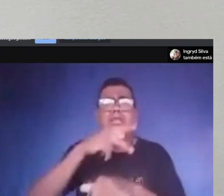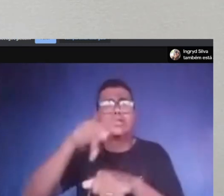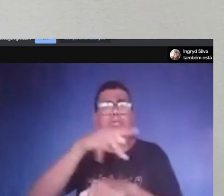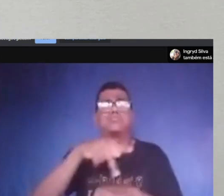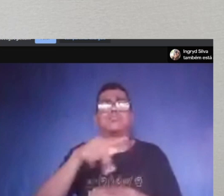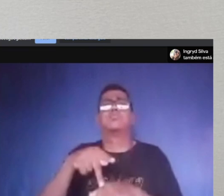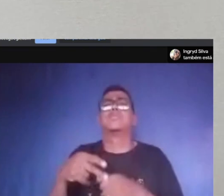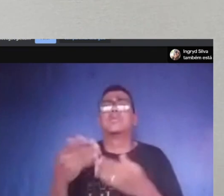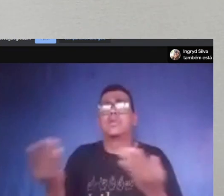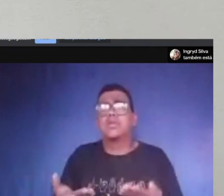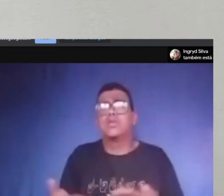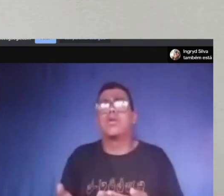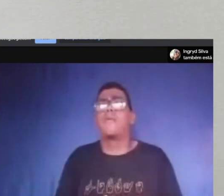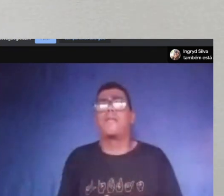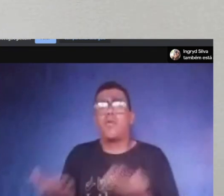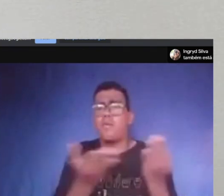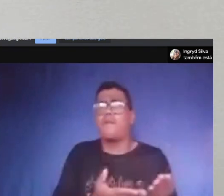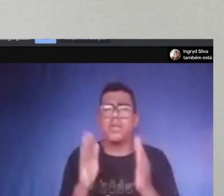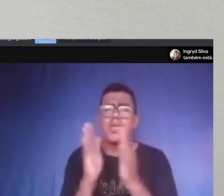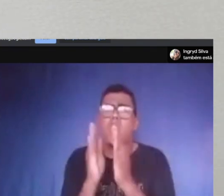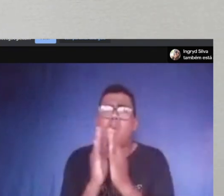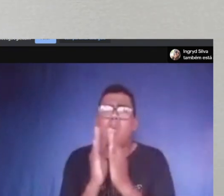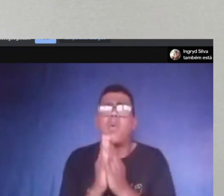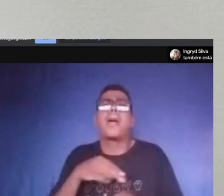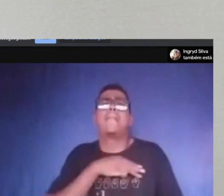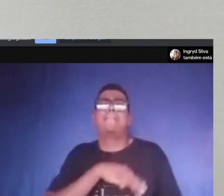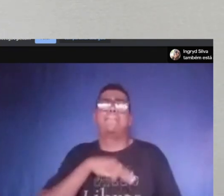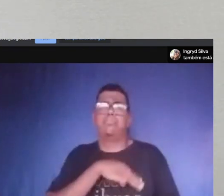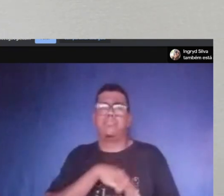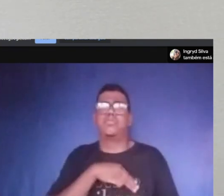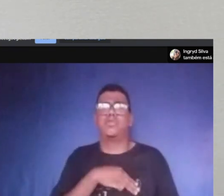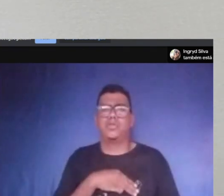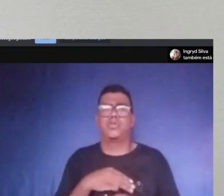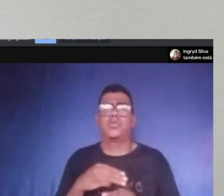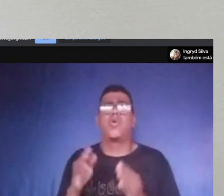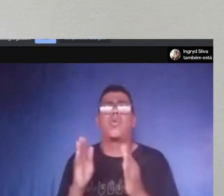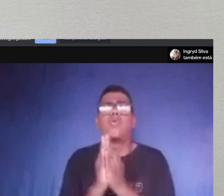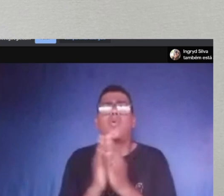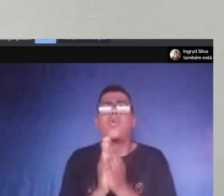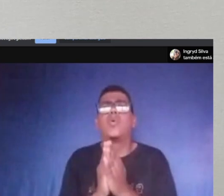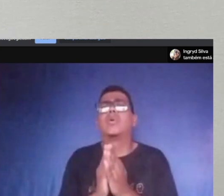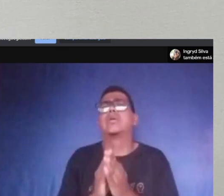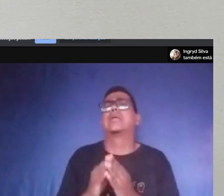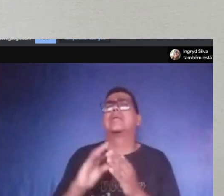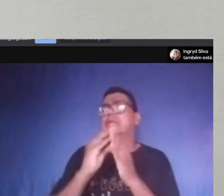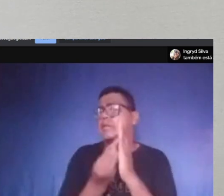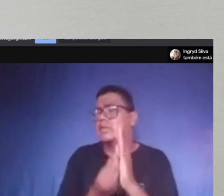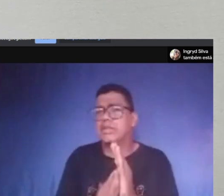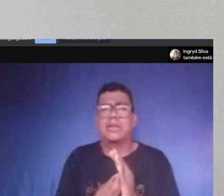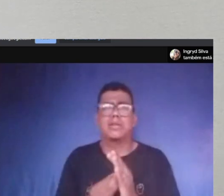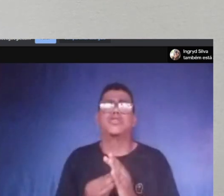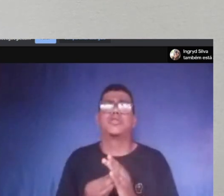nós sejamos o povo de Deus, um povo que vive em amor, um povo que vive em poder e um povo que vive em equilíbrio. Assim